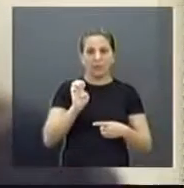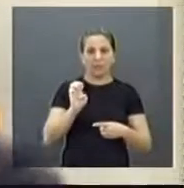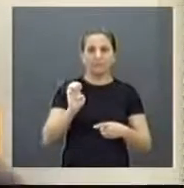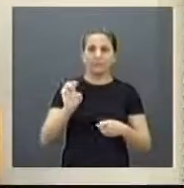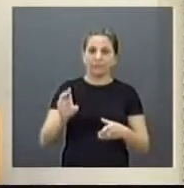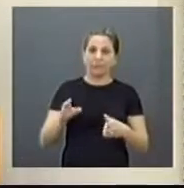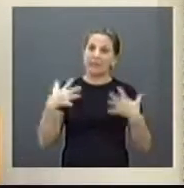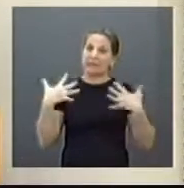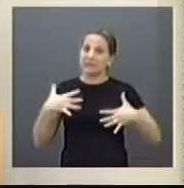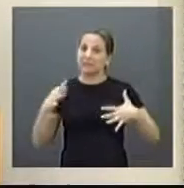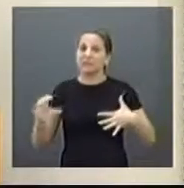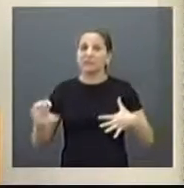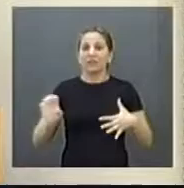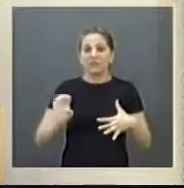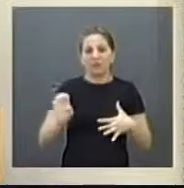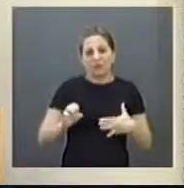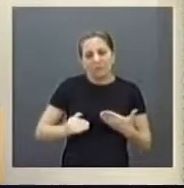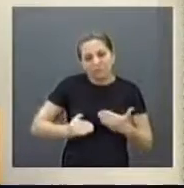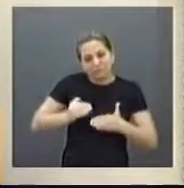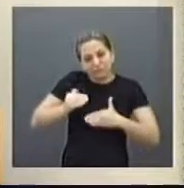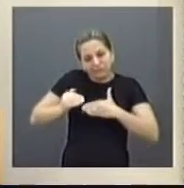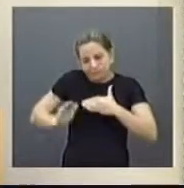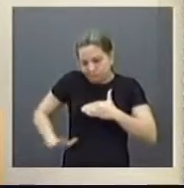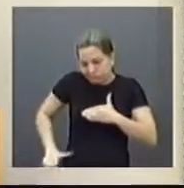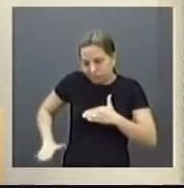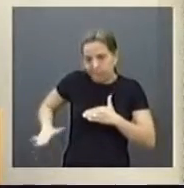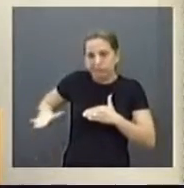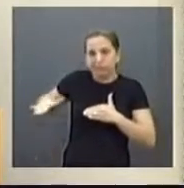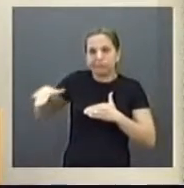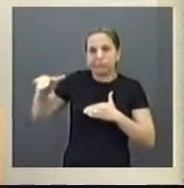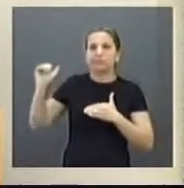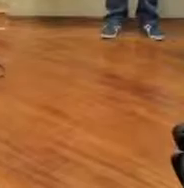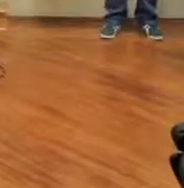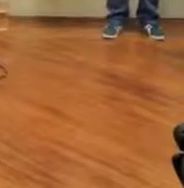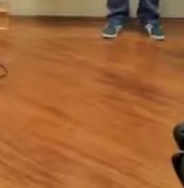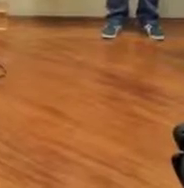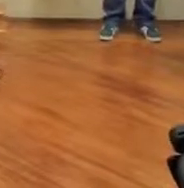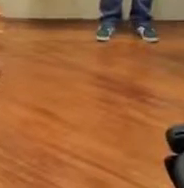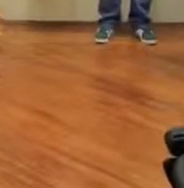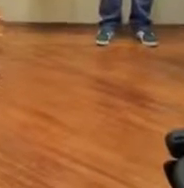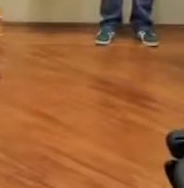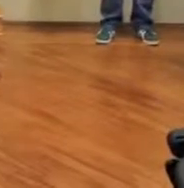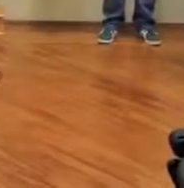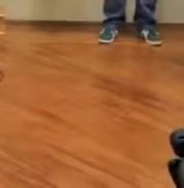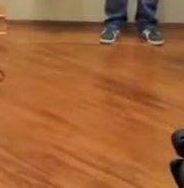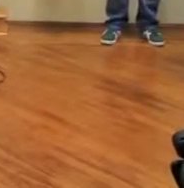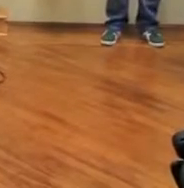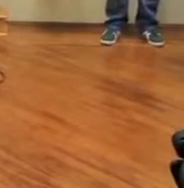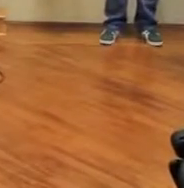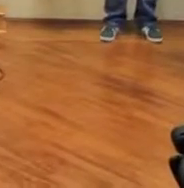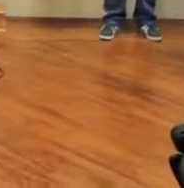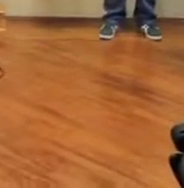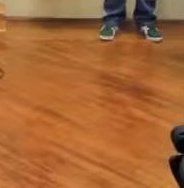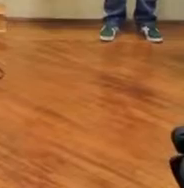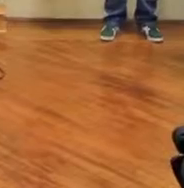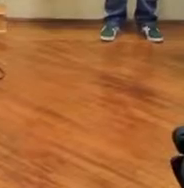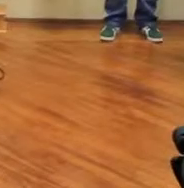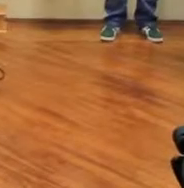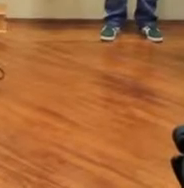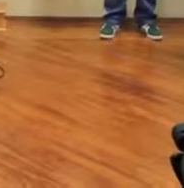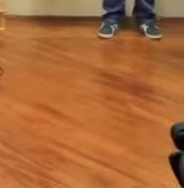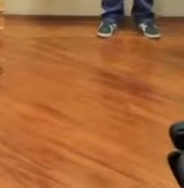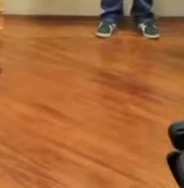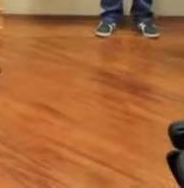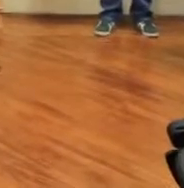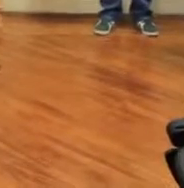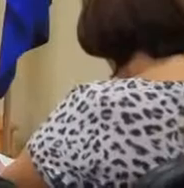desde pequeno na família nos lares uma roda de conversa para debater ações contra a